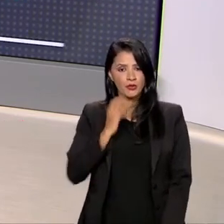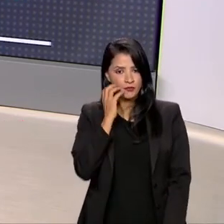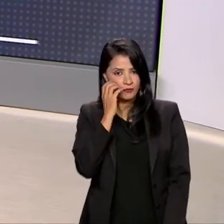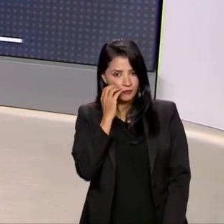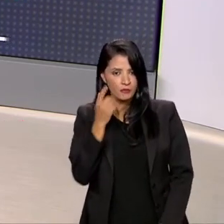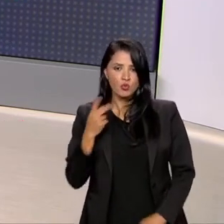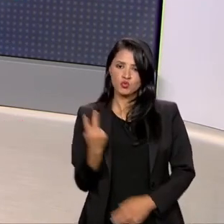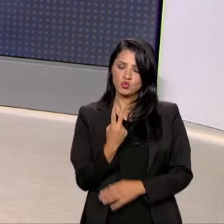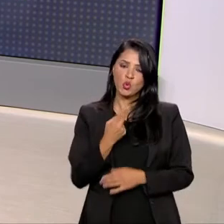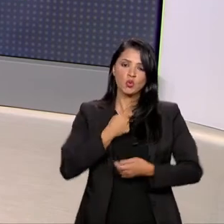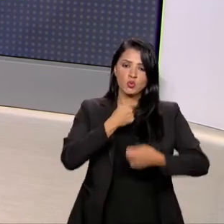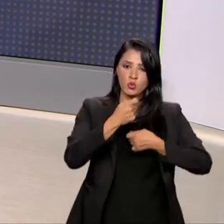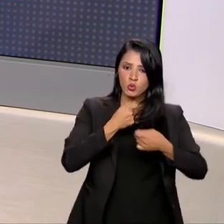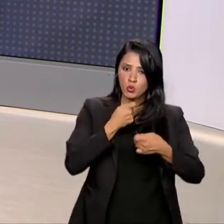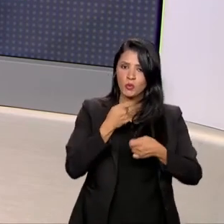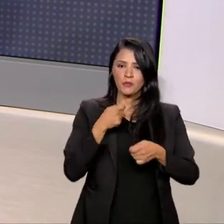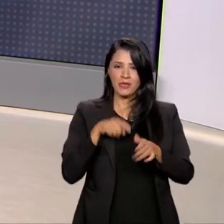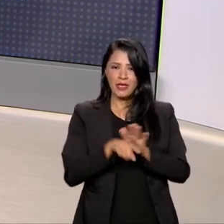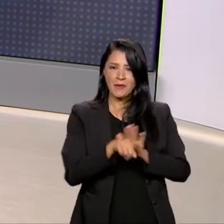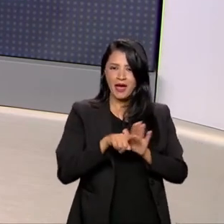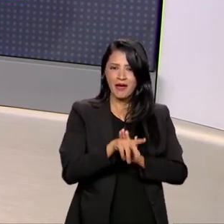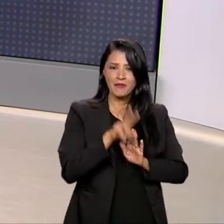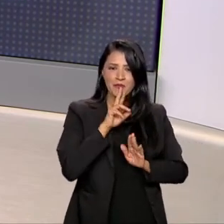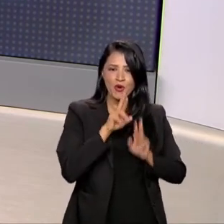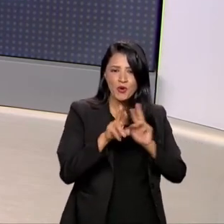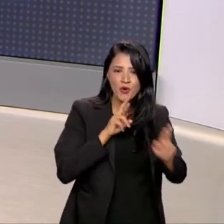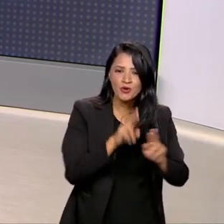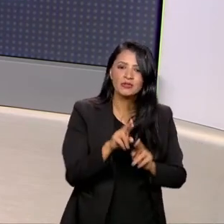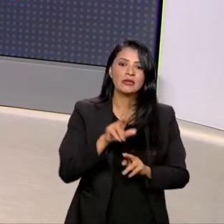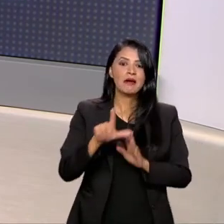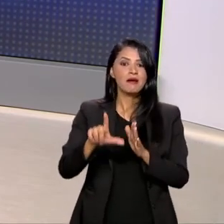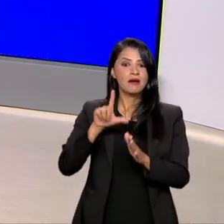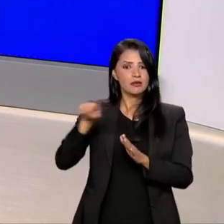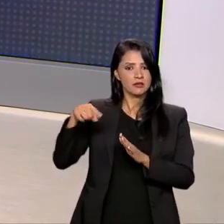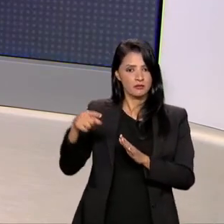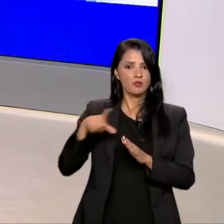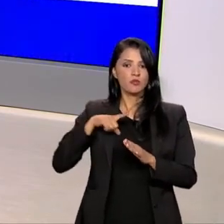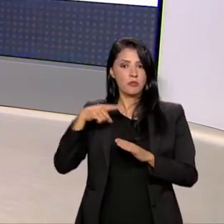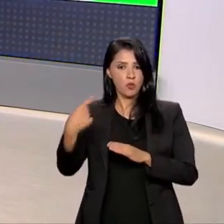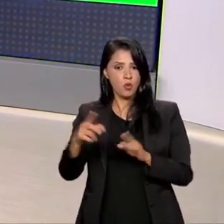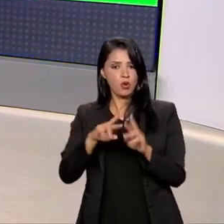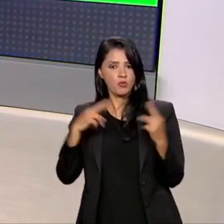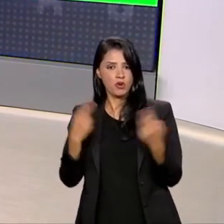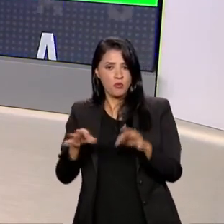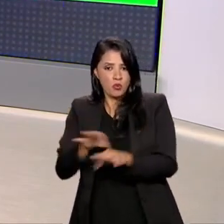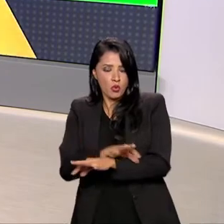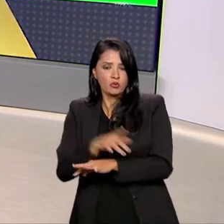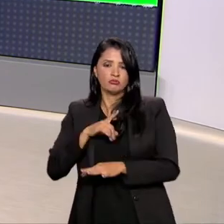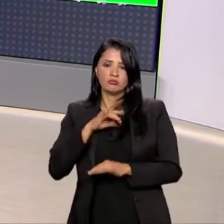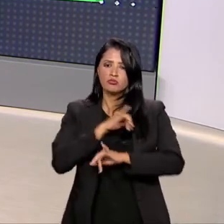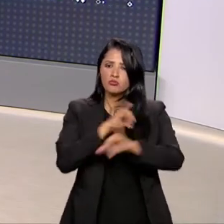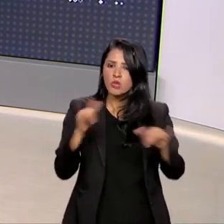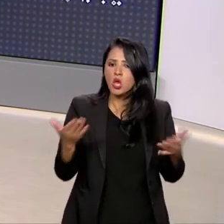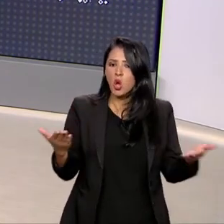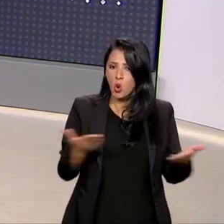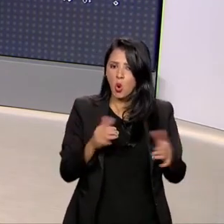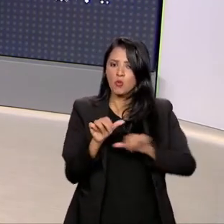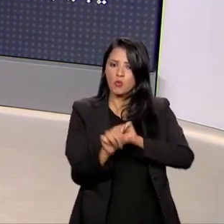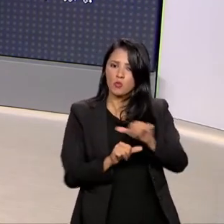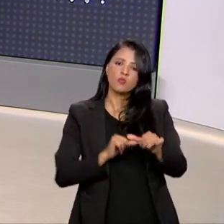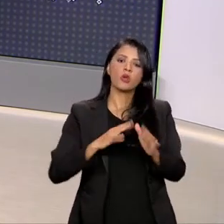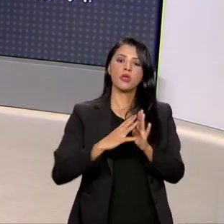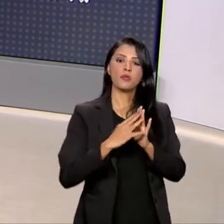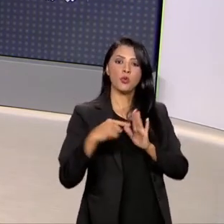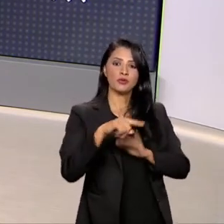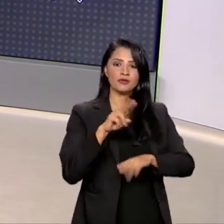Eles conversaram com a imprensa após uma reunião com o presidente Lula. E eles anunciaram que a partir de agora vai ser reformulado o